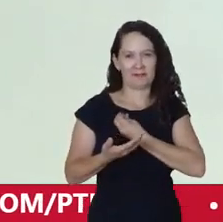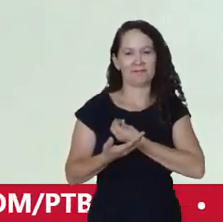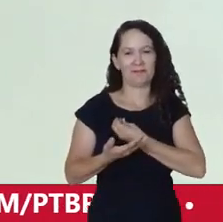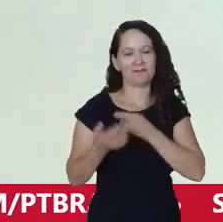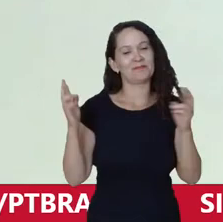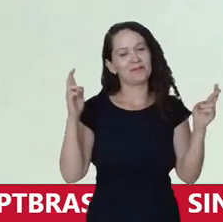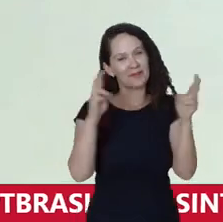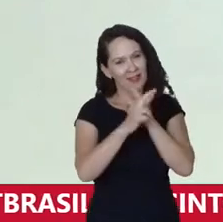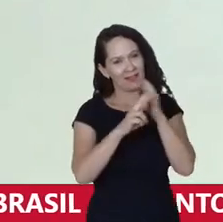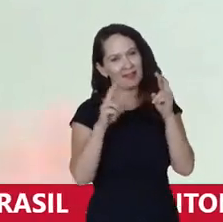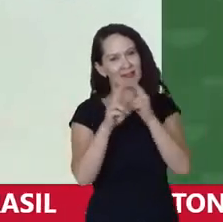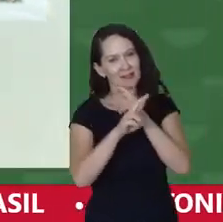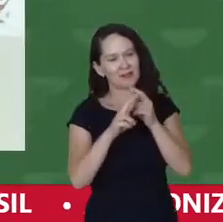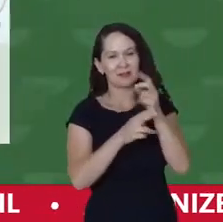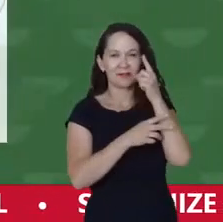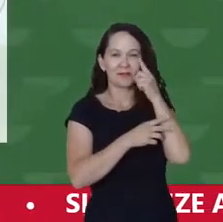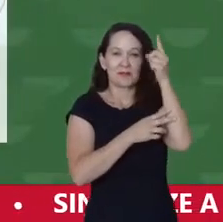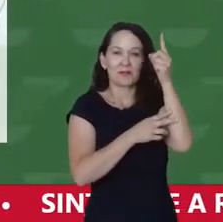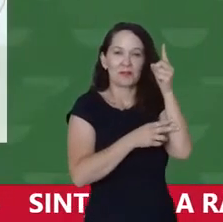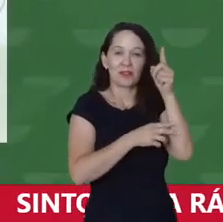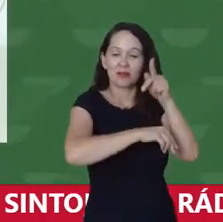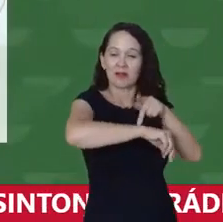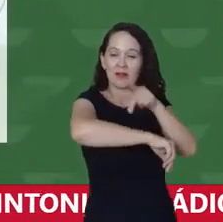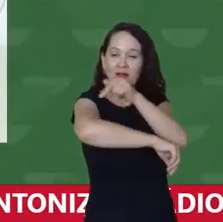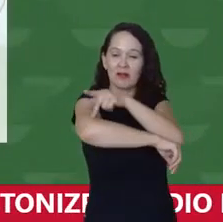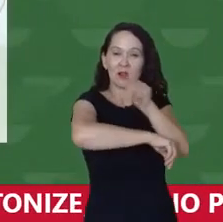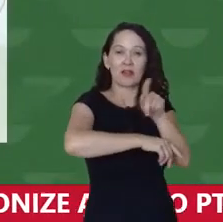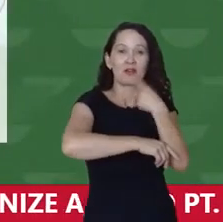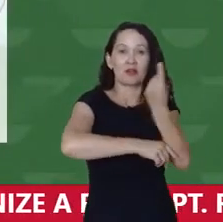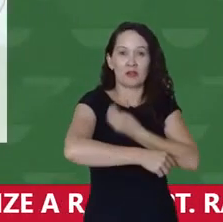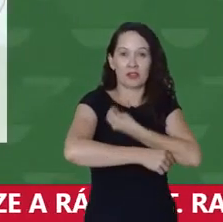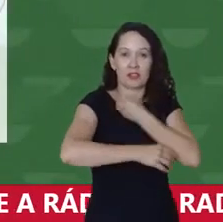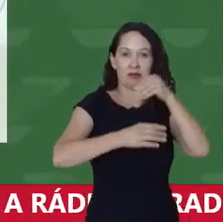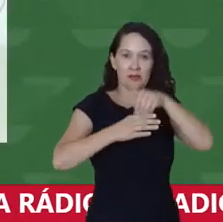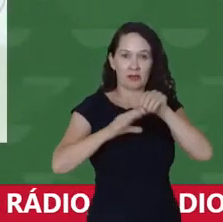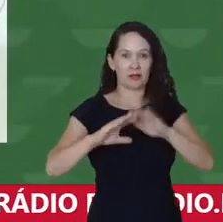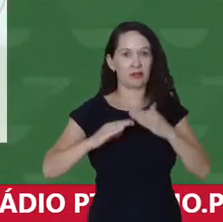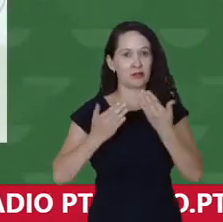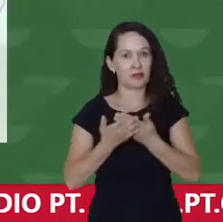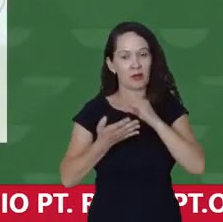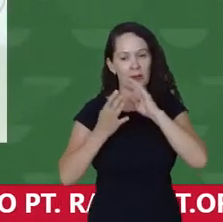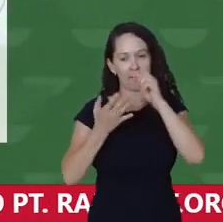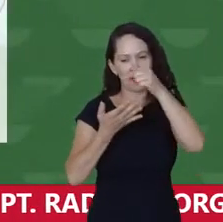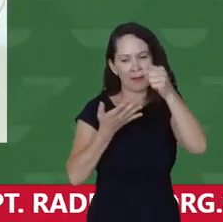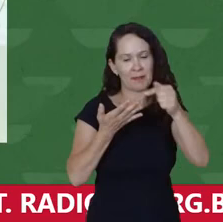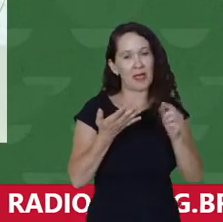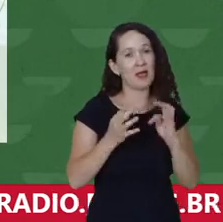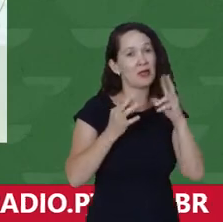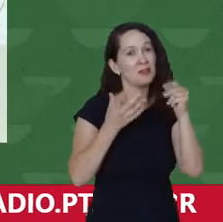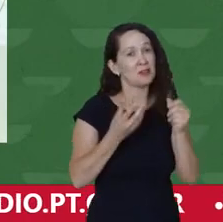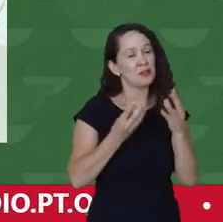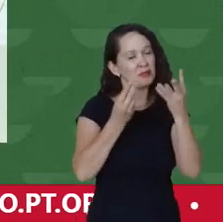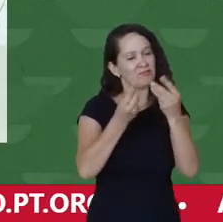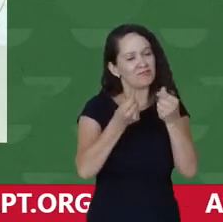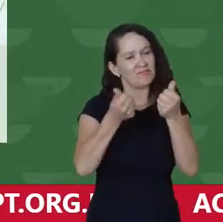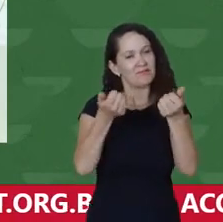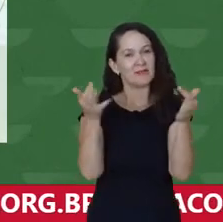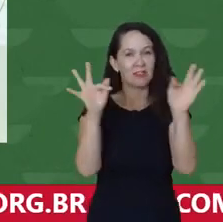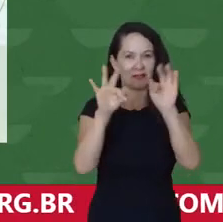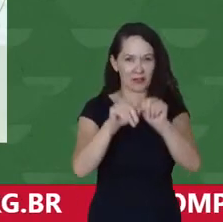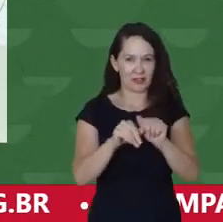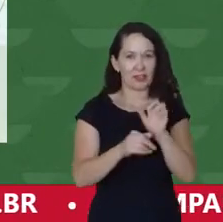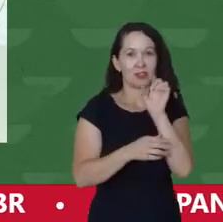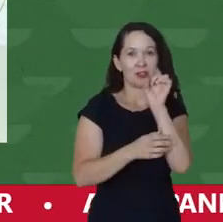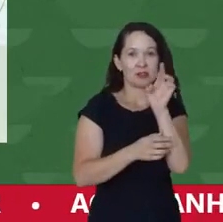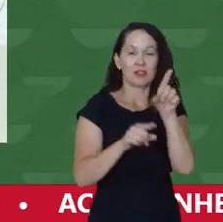nas relações, no pensar pedagógico, da nossa rotina na escola, isso tudo vai ficar comprometido. E para fechar esse bloco,